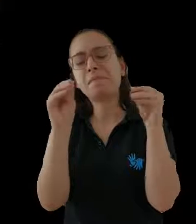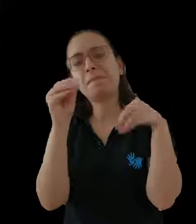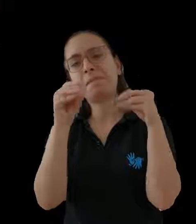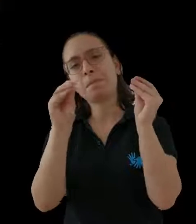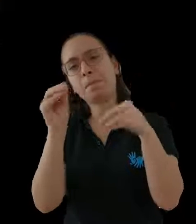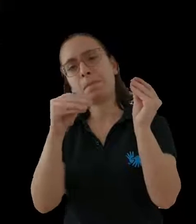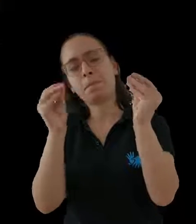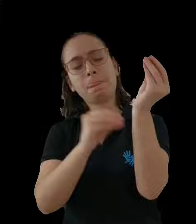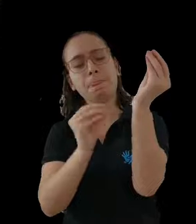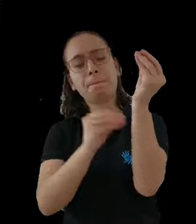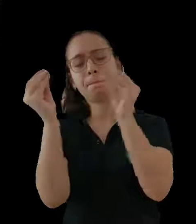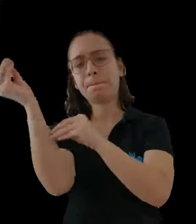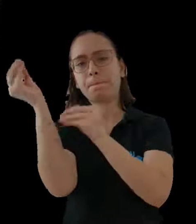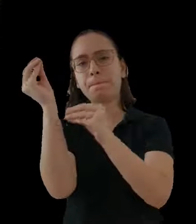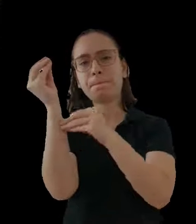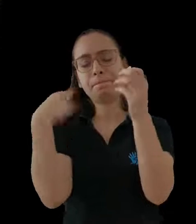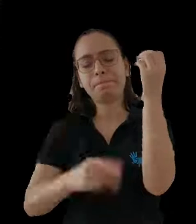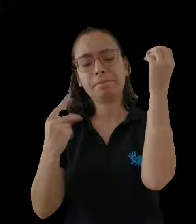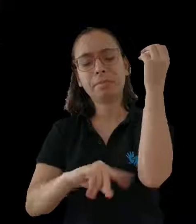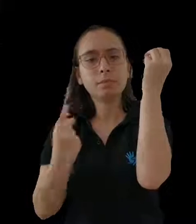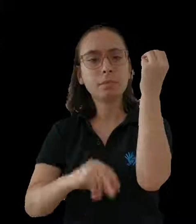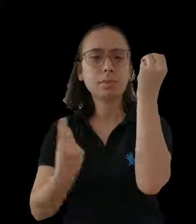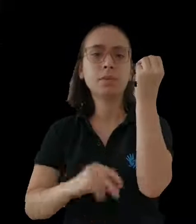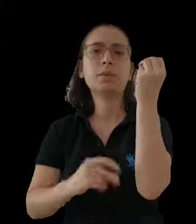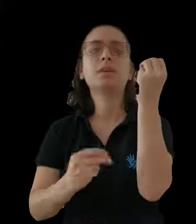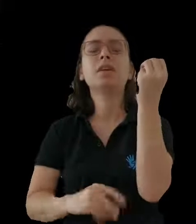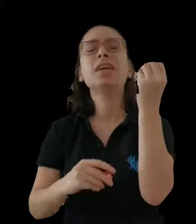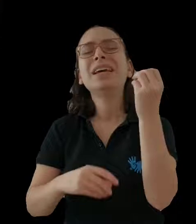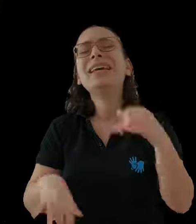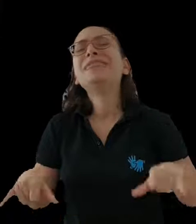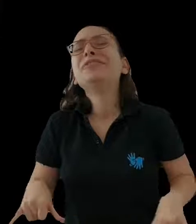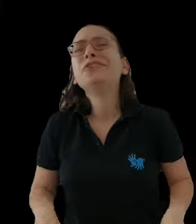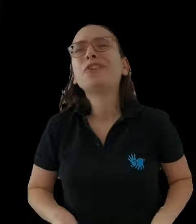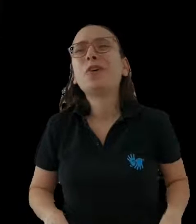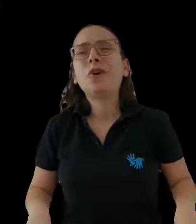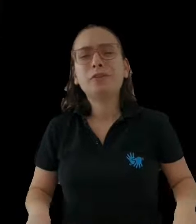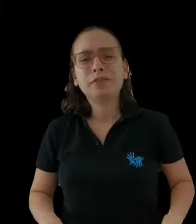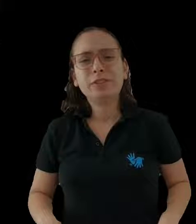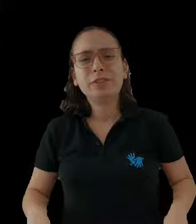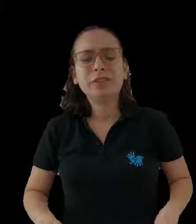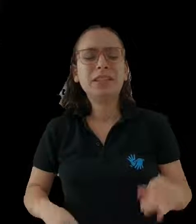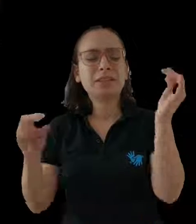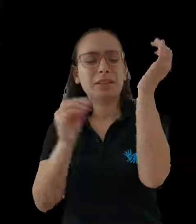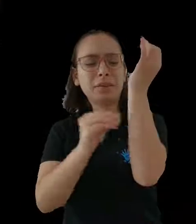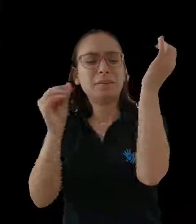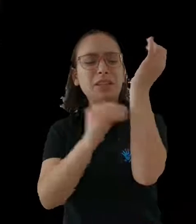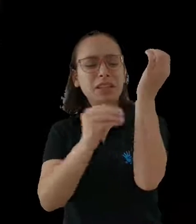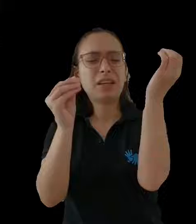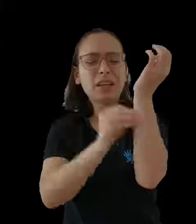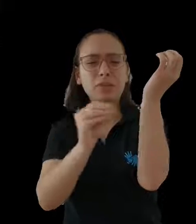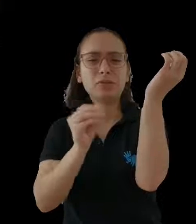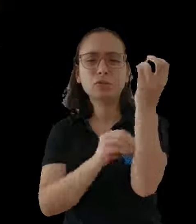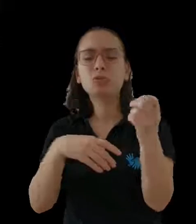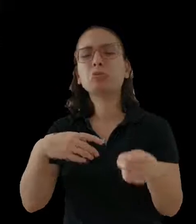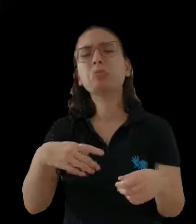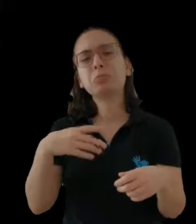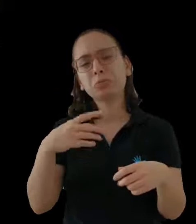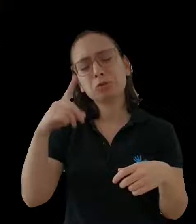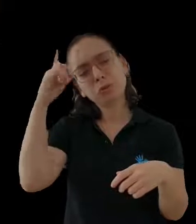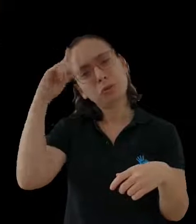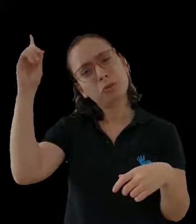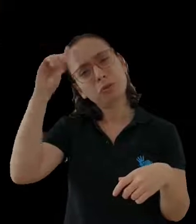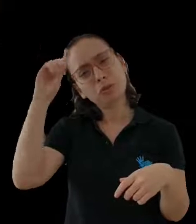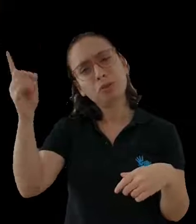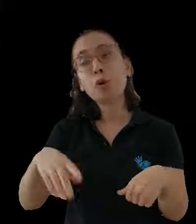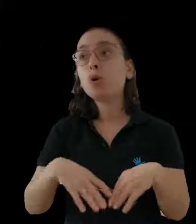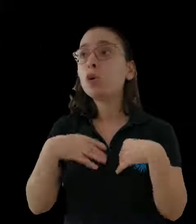o barulhinho assim, ai, ai, ai, ui, ui, ui, ai, ui, ai, ui, ui. Então, ele sofre, né? Ele está sendo bicado todo dia.